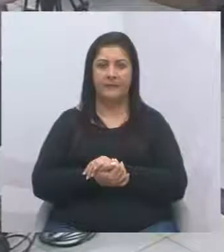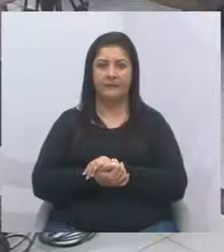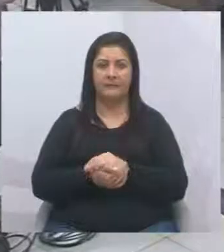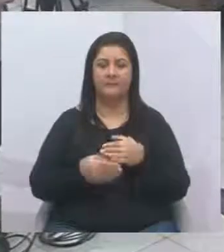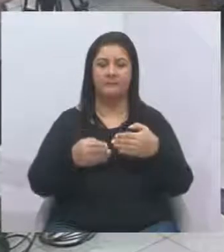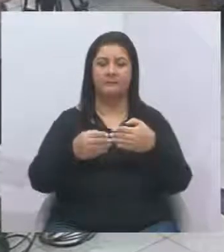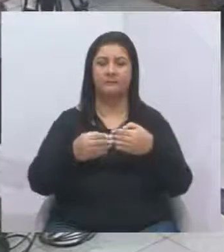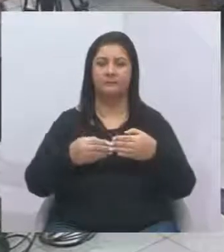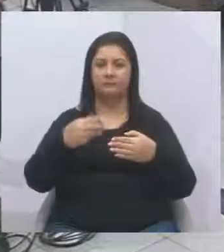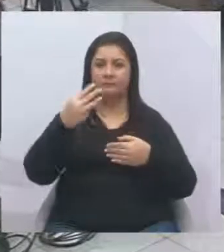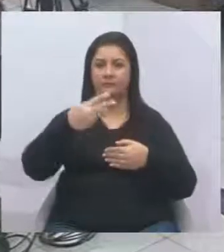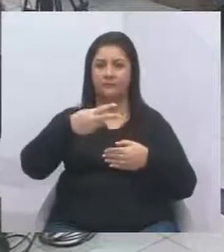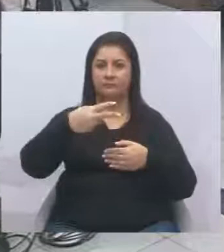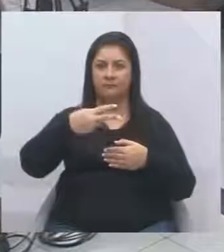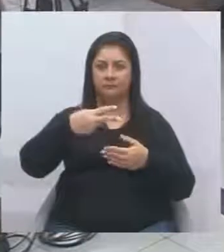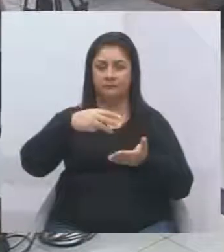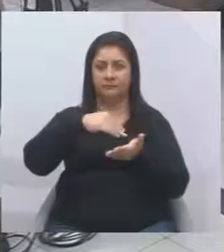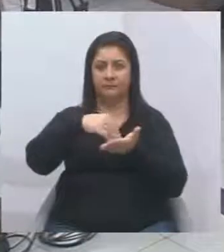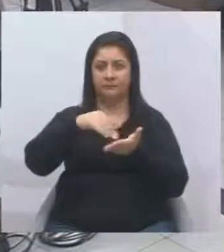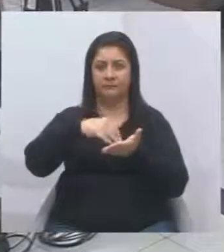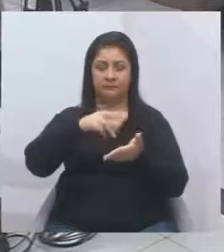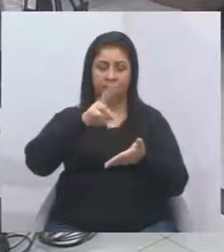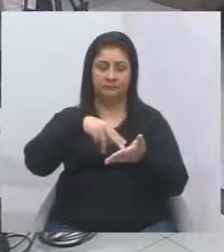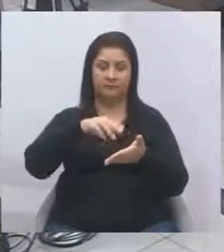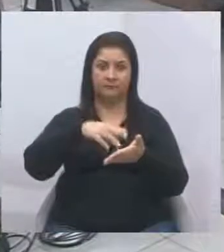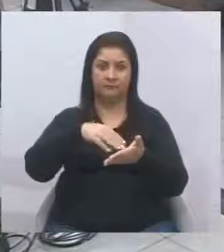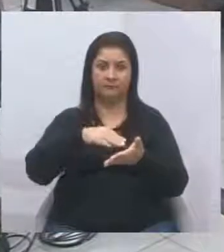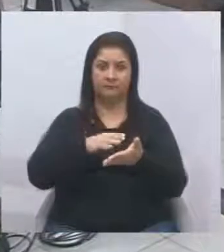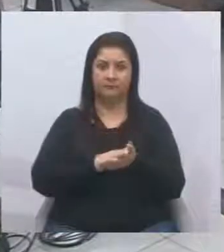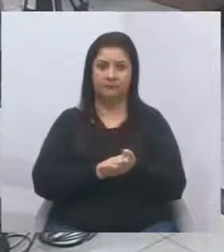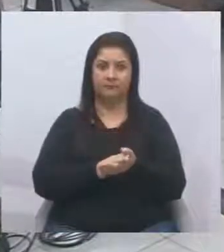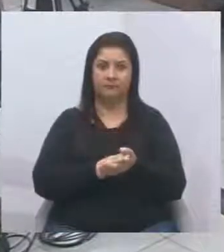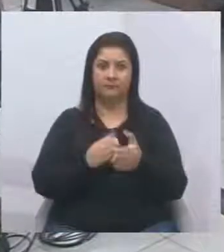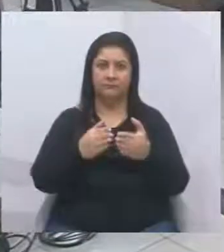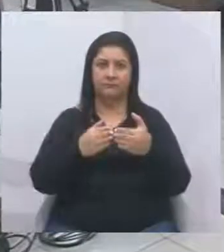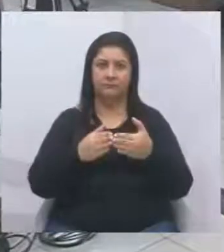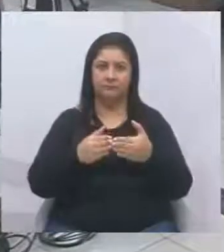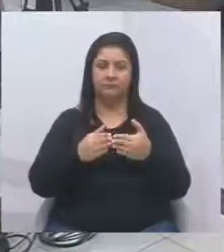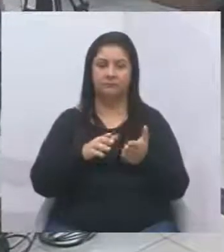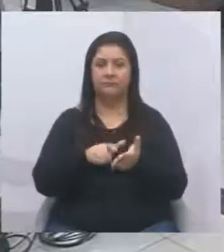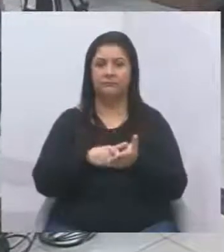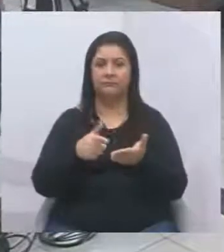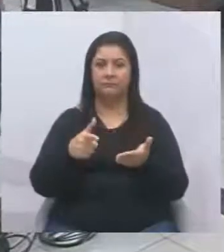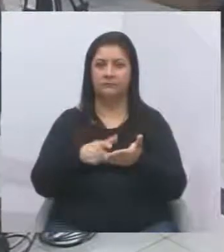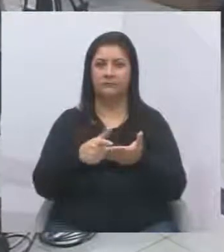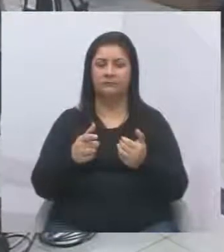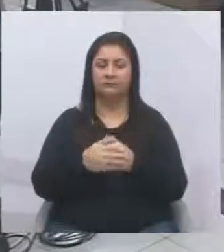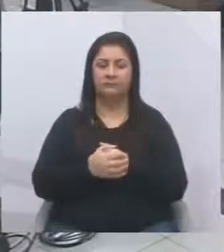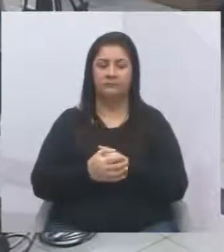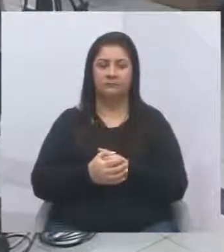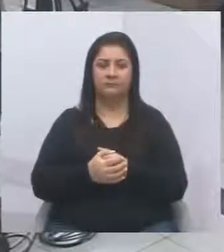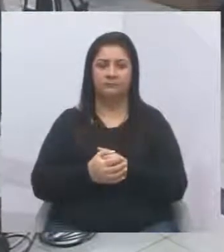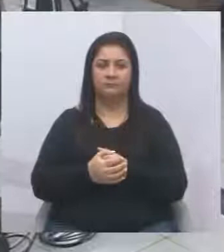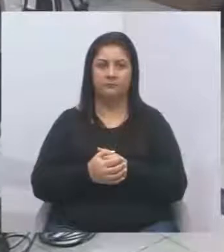Solicito ao segundo secretário que faça a leitura da síntese dos requerimentos protocolados para esta sessão.